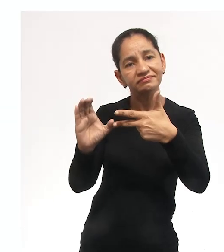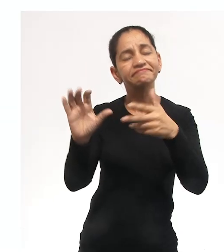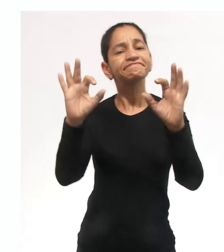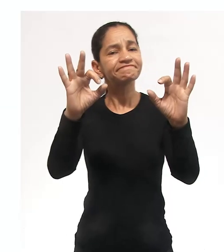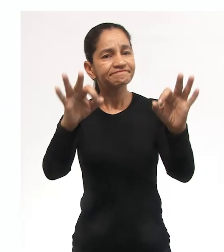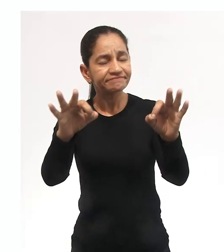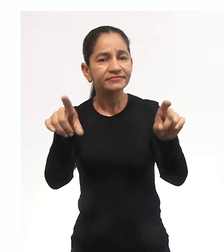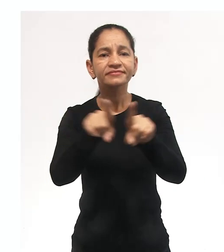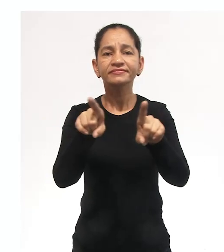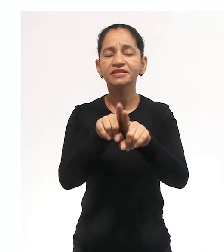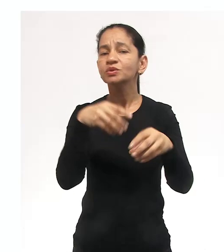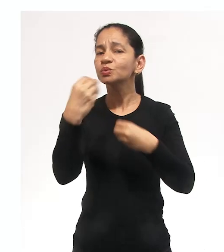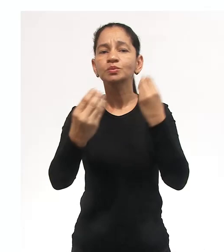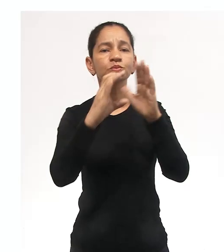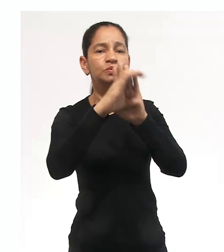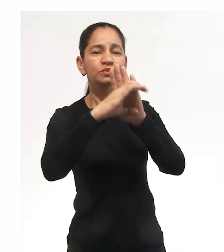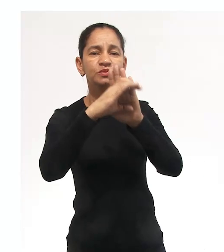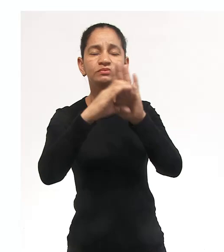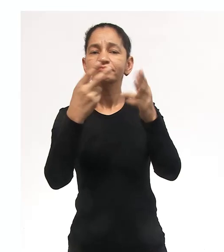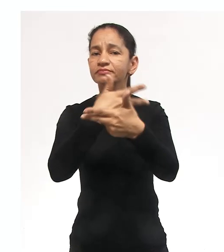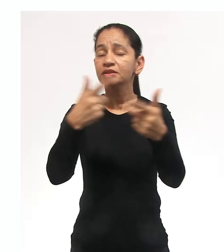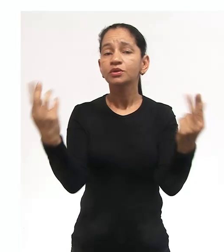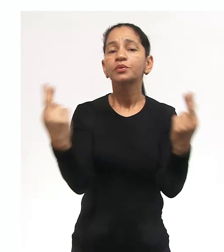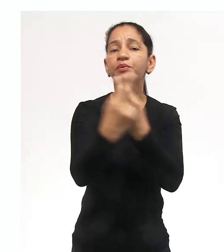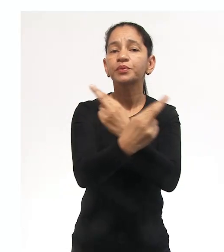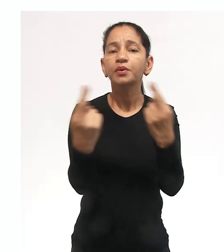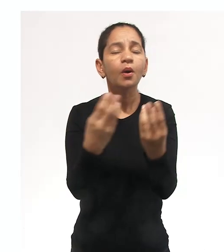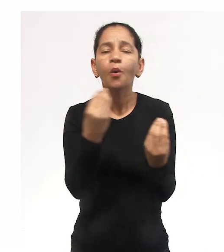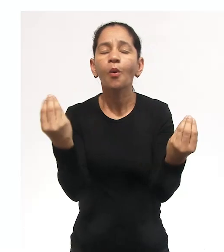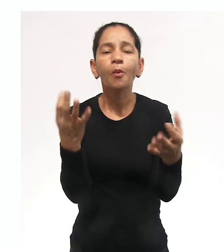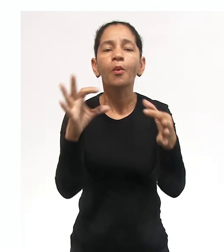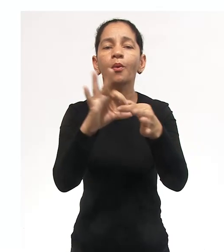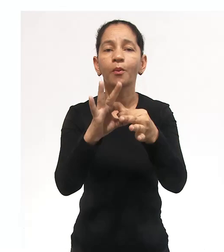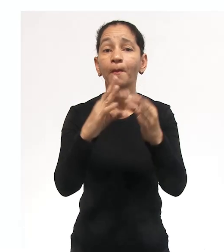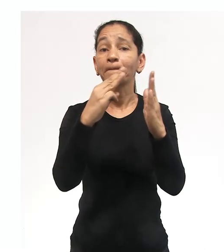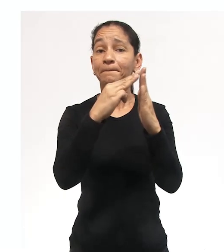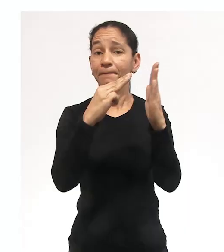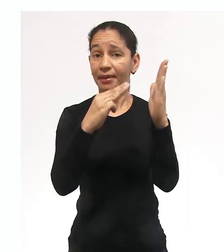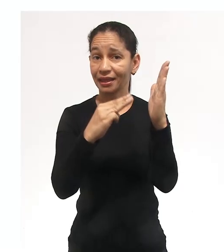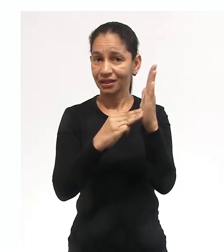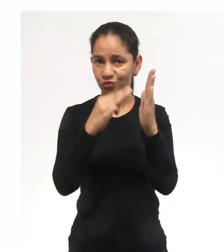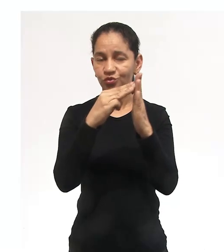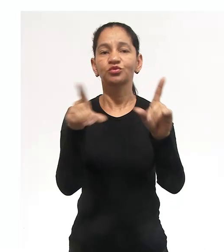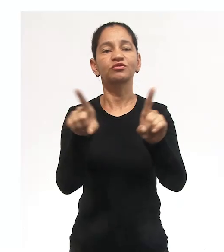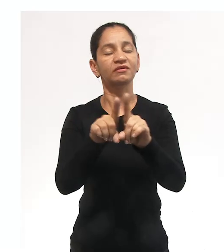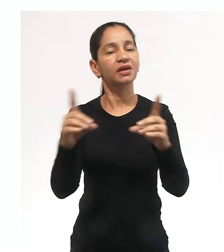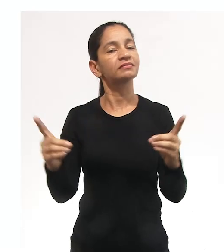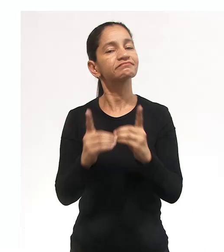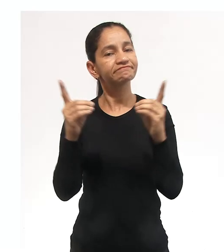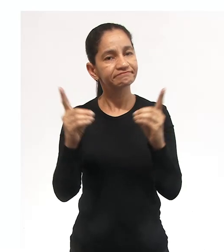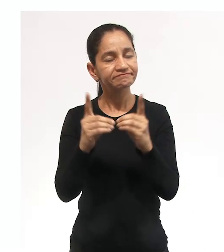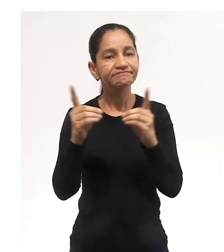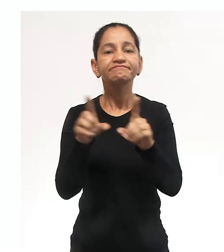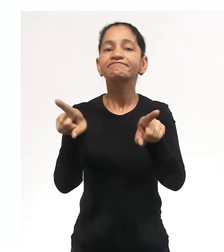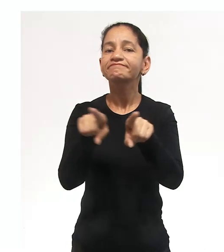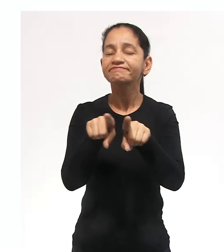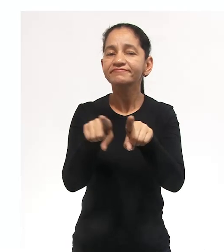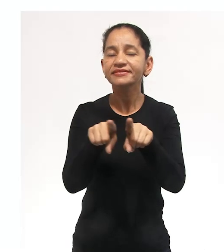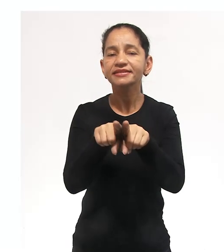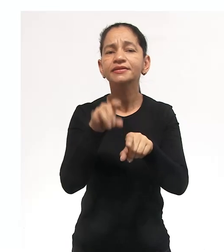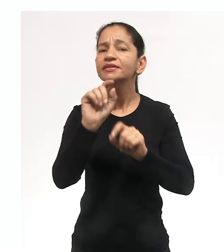conceitos, especificidades e interrelações, métodos e materiais didáticos de